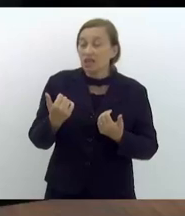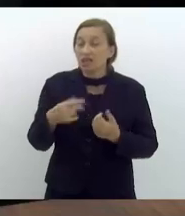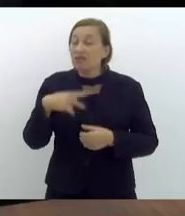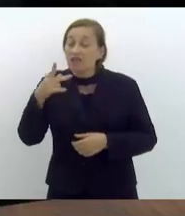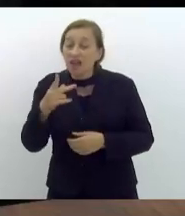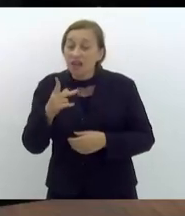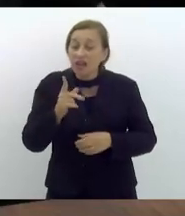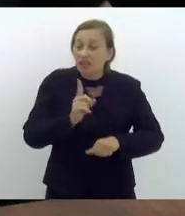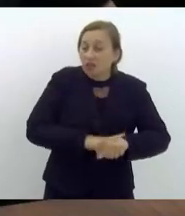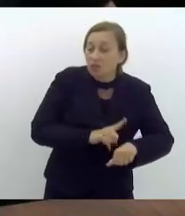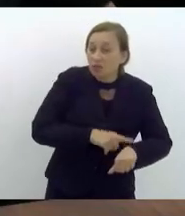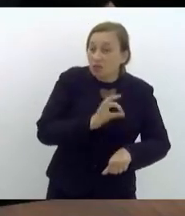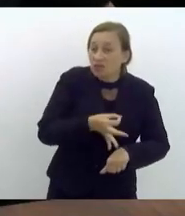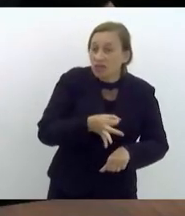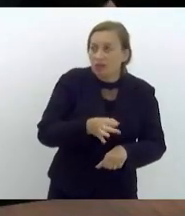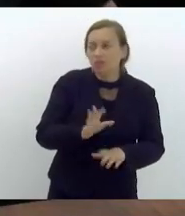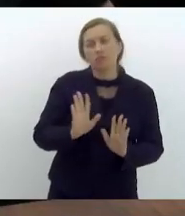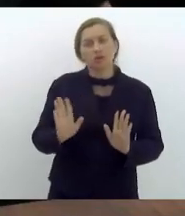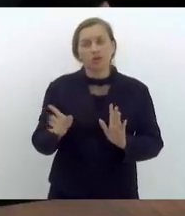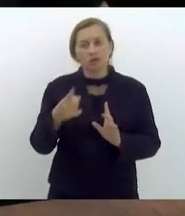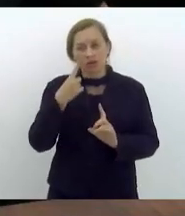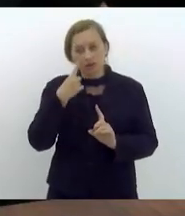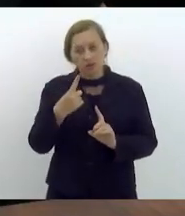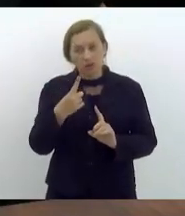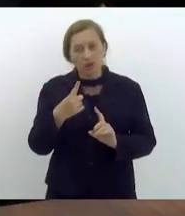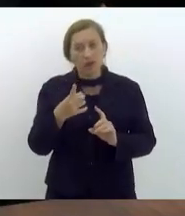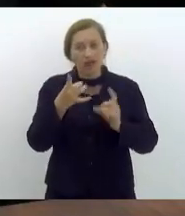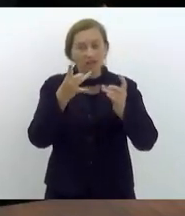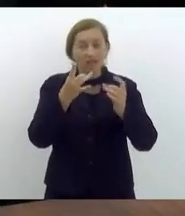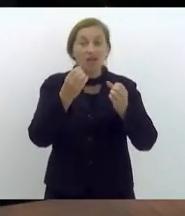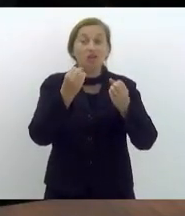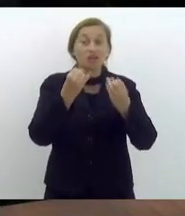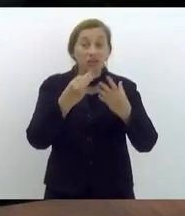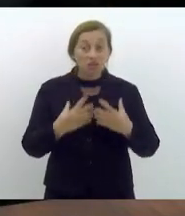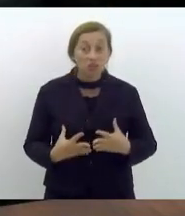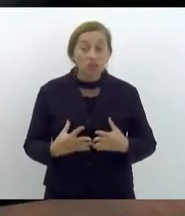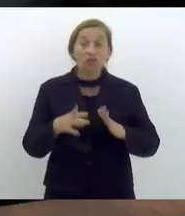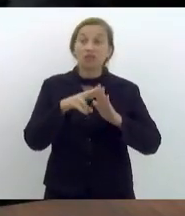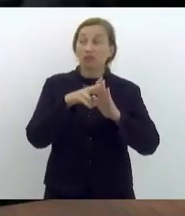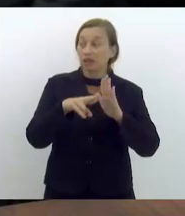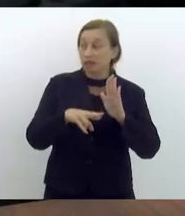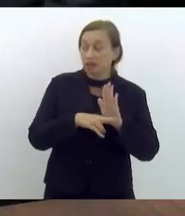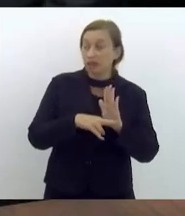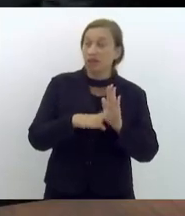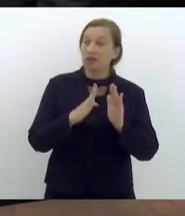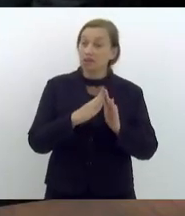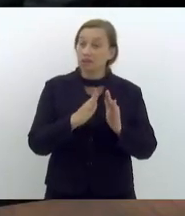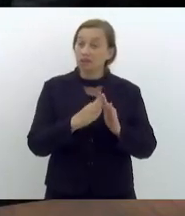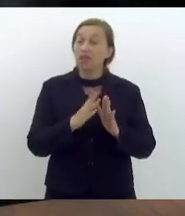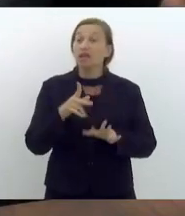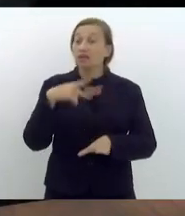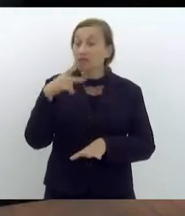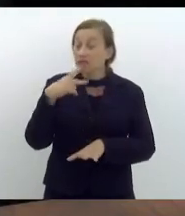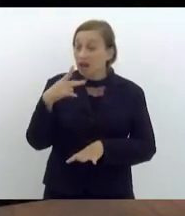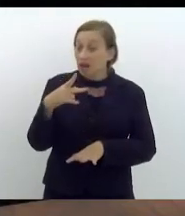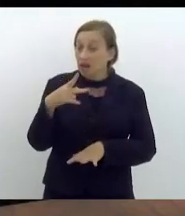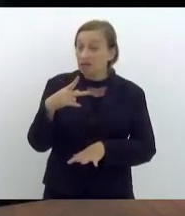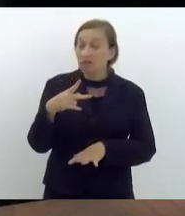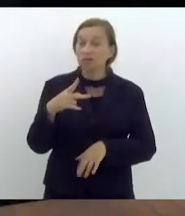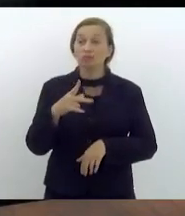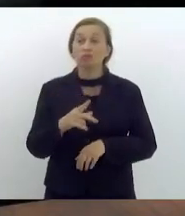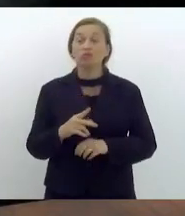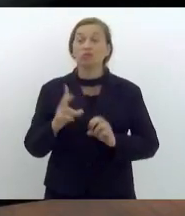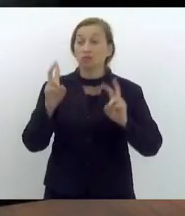que tem que falar na hora de imediato nós temos que levar ao pé da risca o que está no rendimento e falando do mérito da matéria